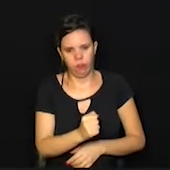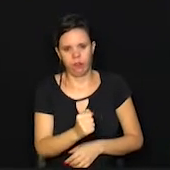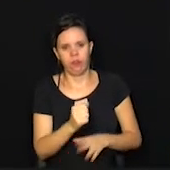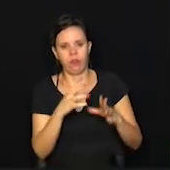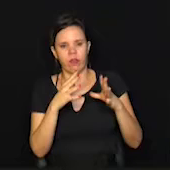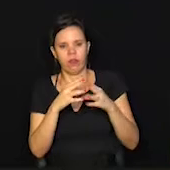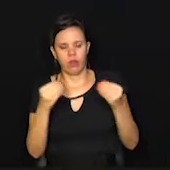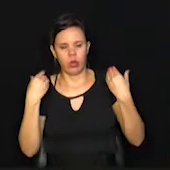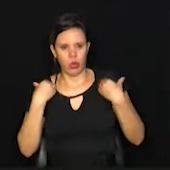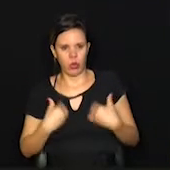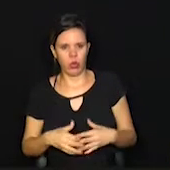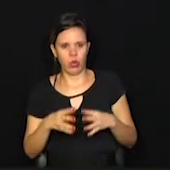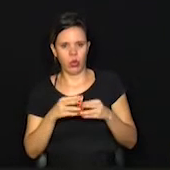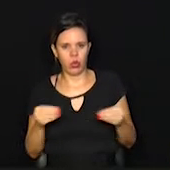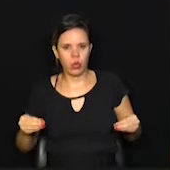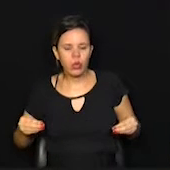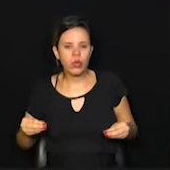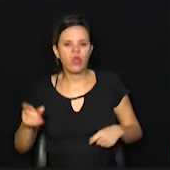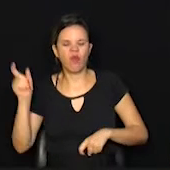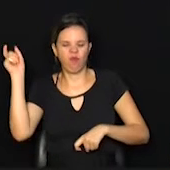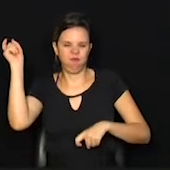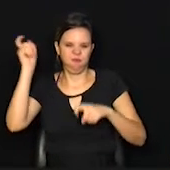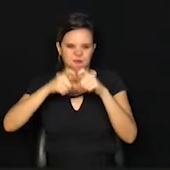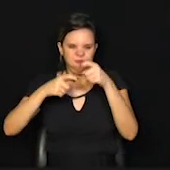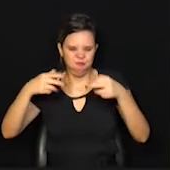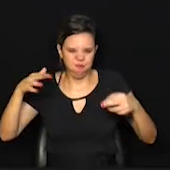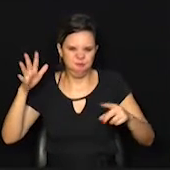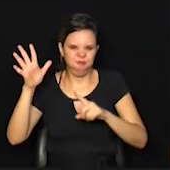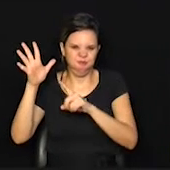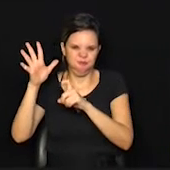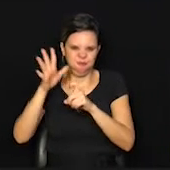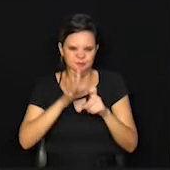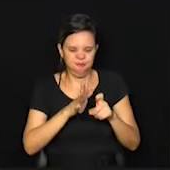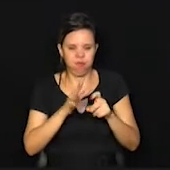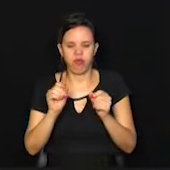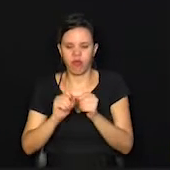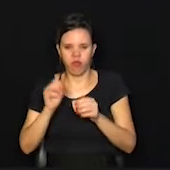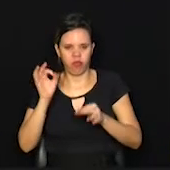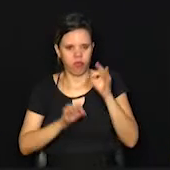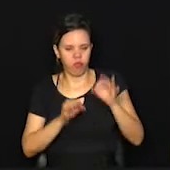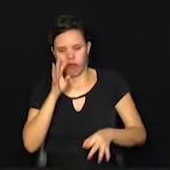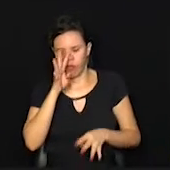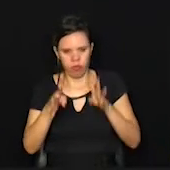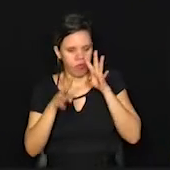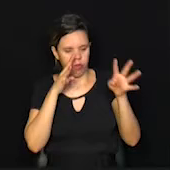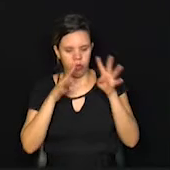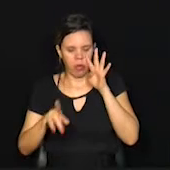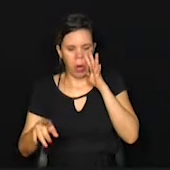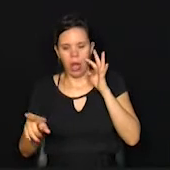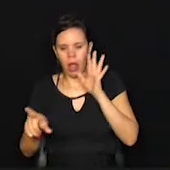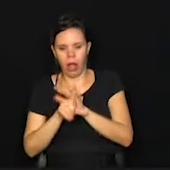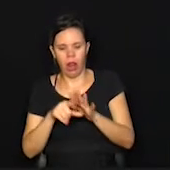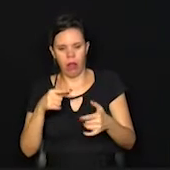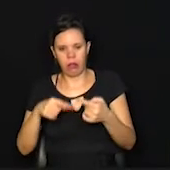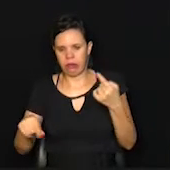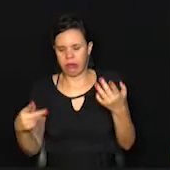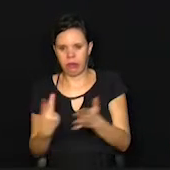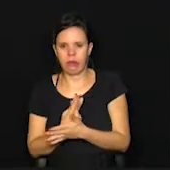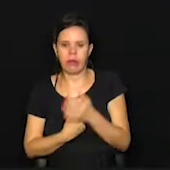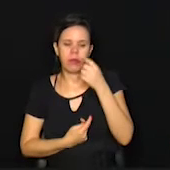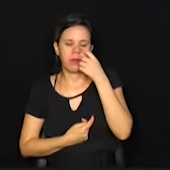desapareceram com corpos que violentaram pessoas Tá certo e fizeram julgamentos baseados em inglês e legais